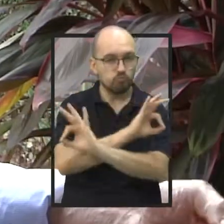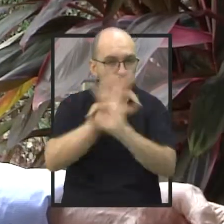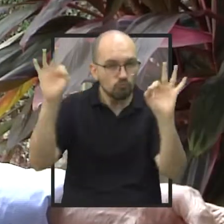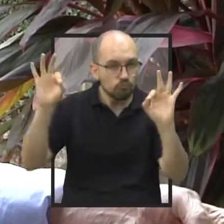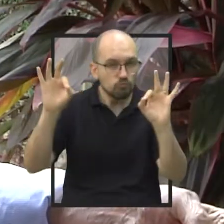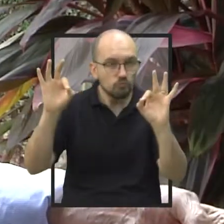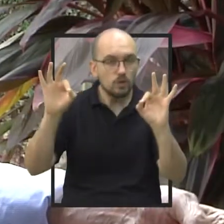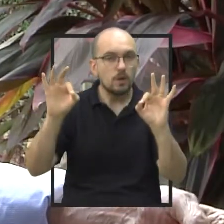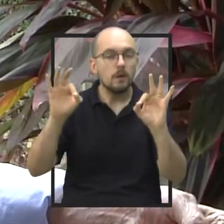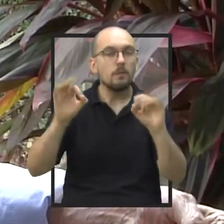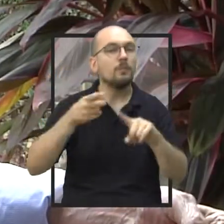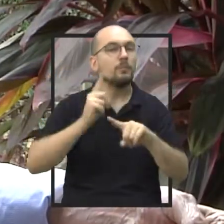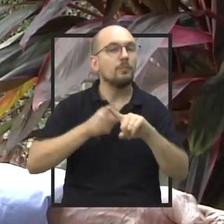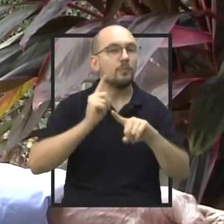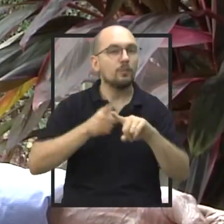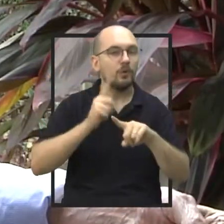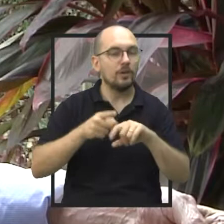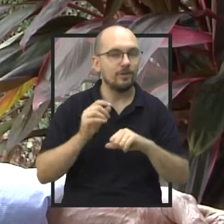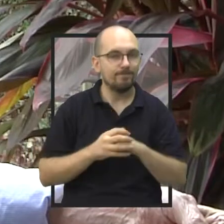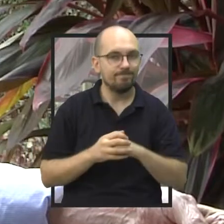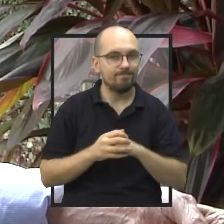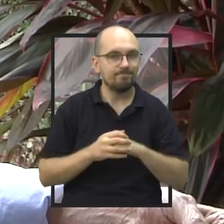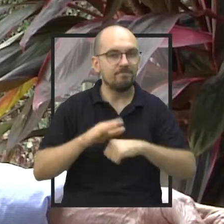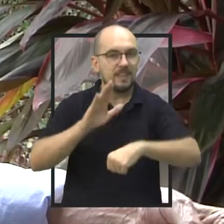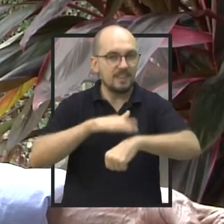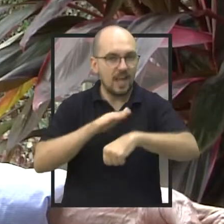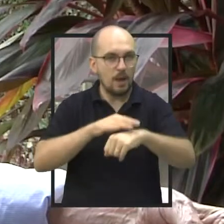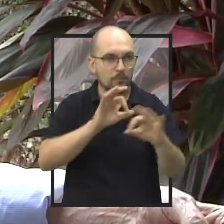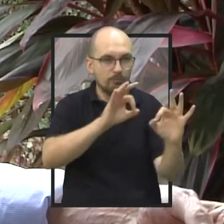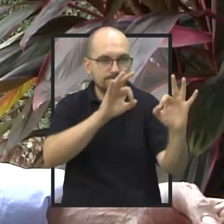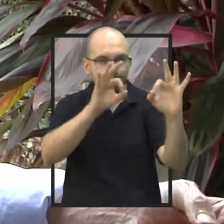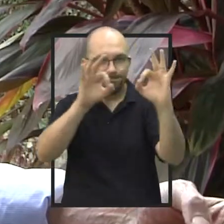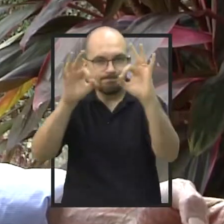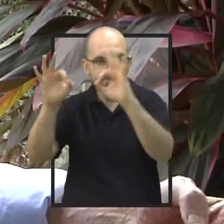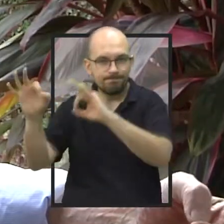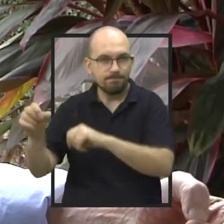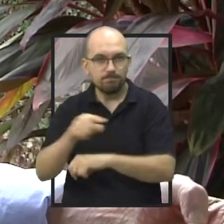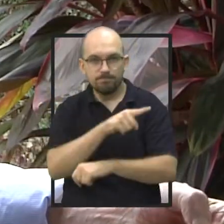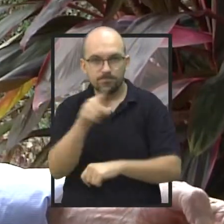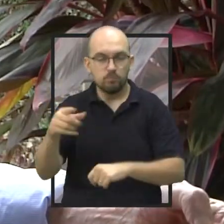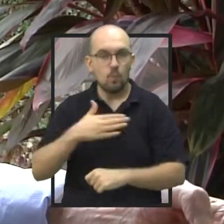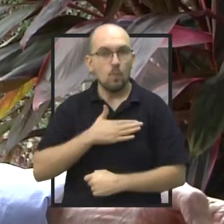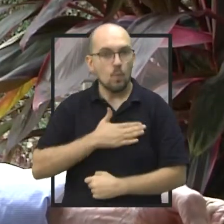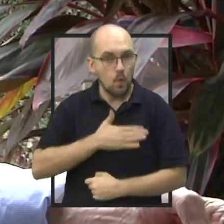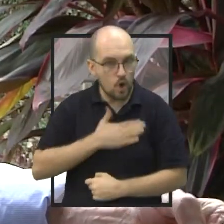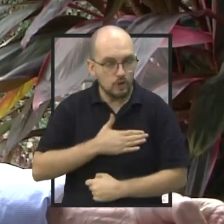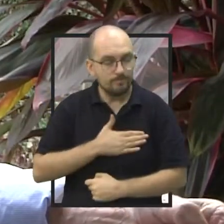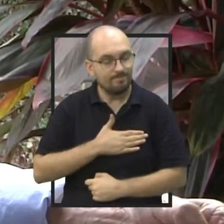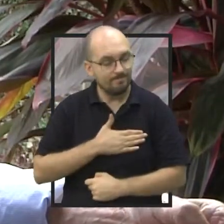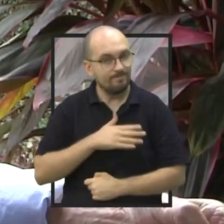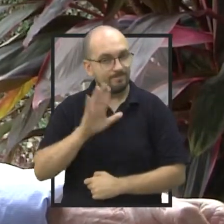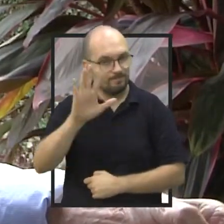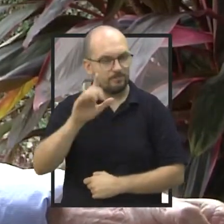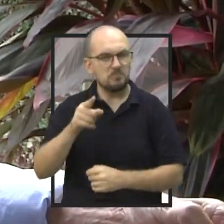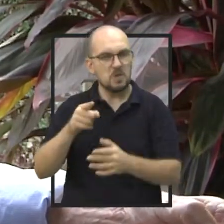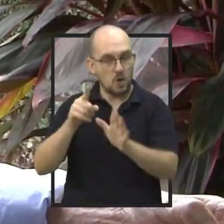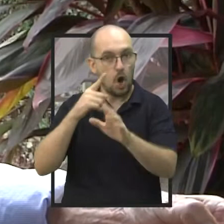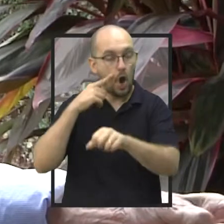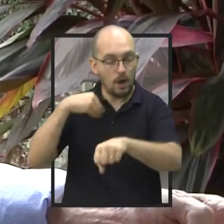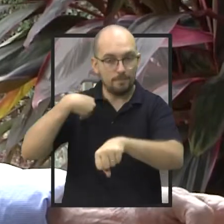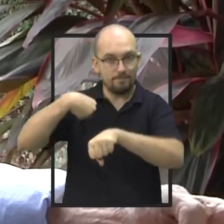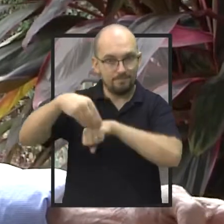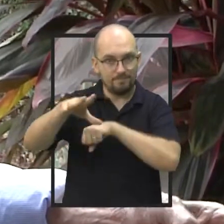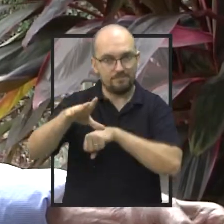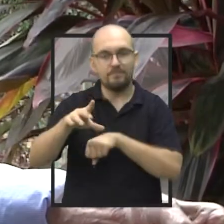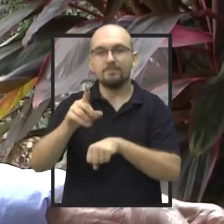entrevista que valeu o tempo. Com certeza. Posso lhe fazer uma pergunta?